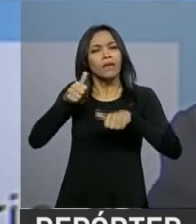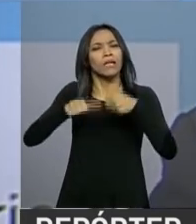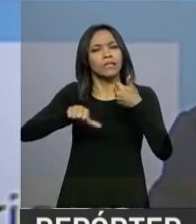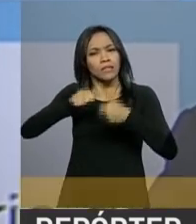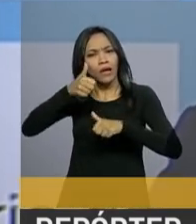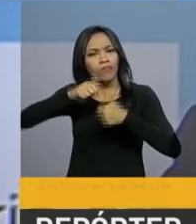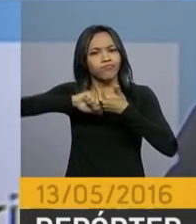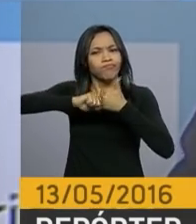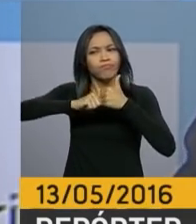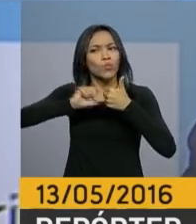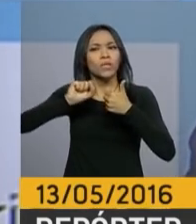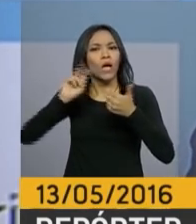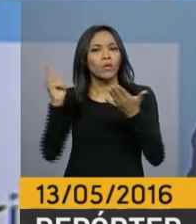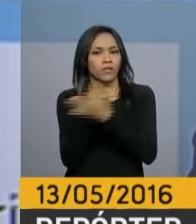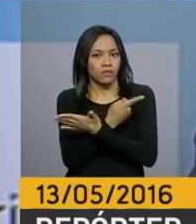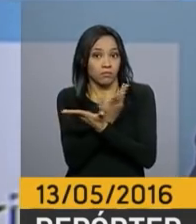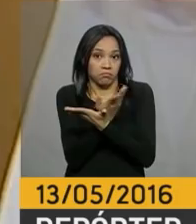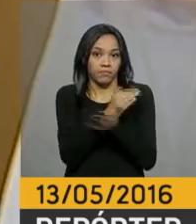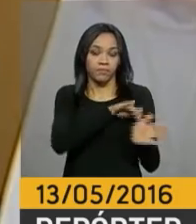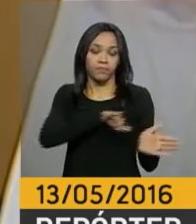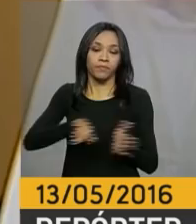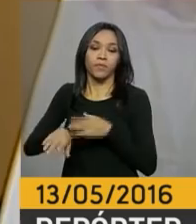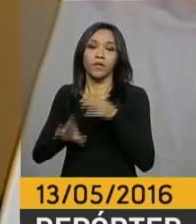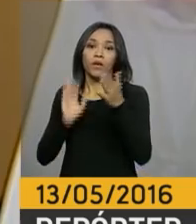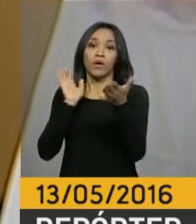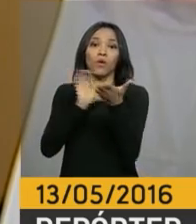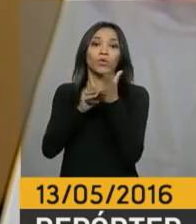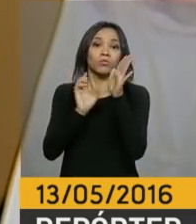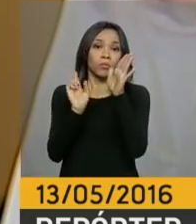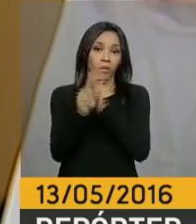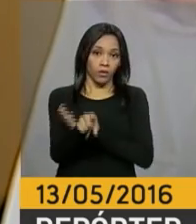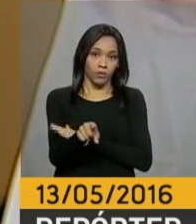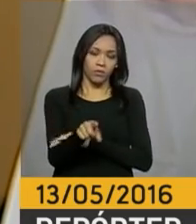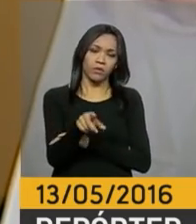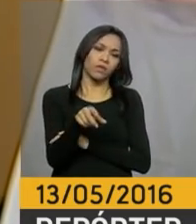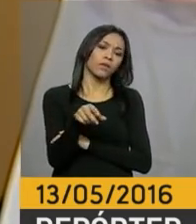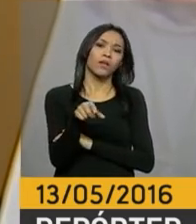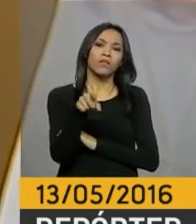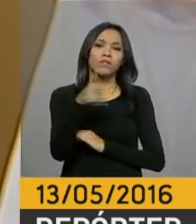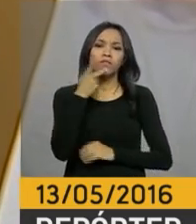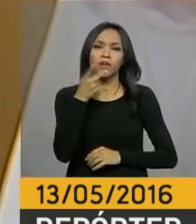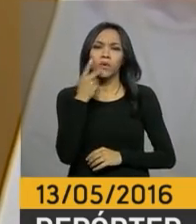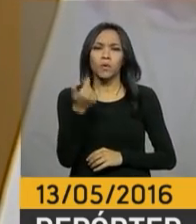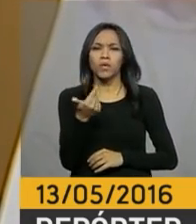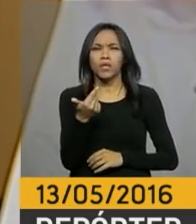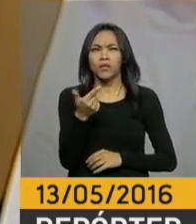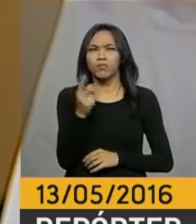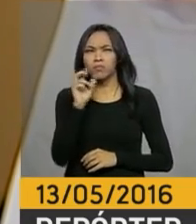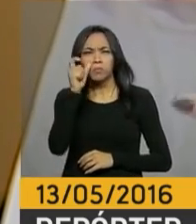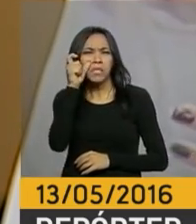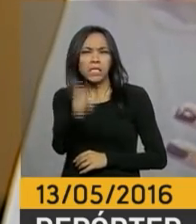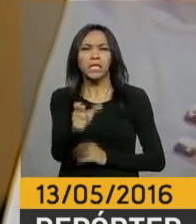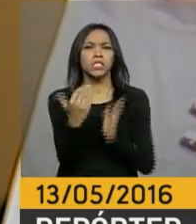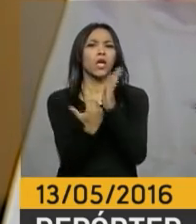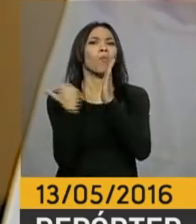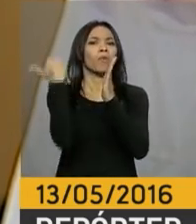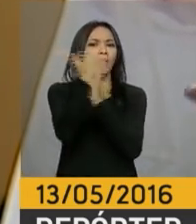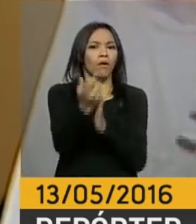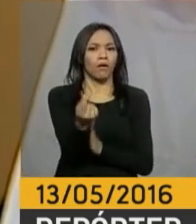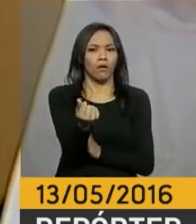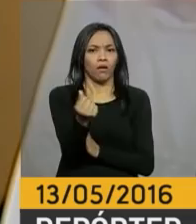no ok uma última pergunta é o seguinte o senhor fala que não tem previsão de aumentar os recursos paraa saúde mas uma previsão Inclusive